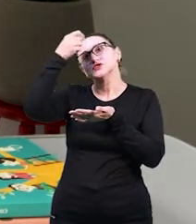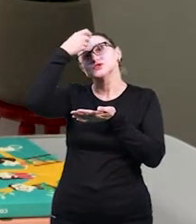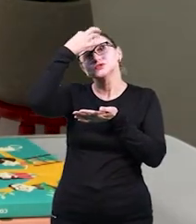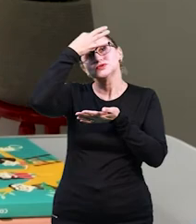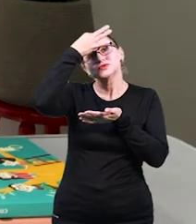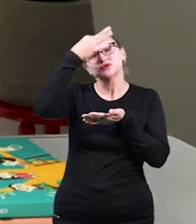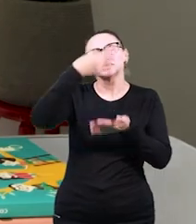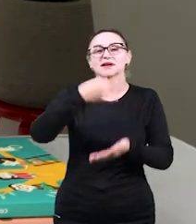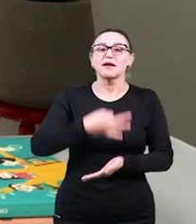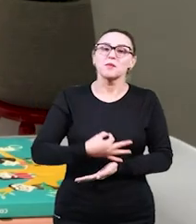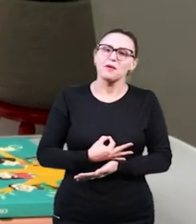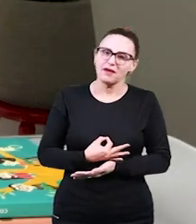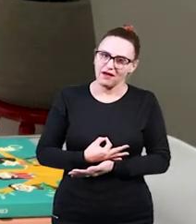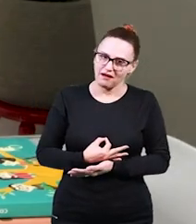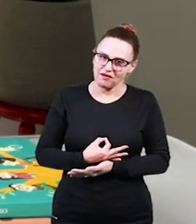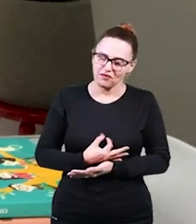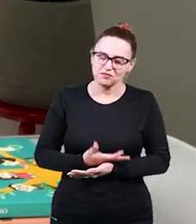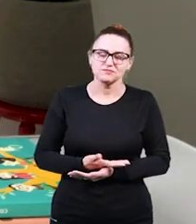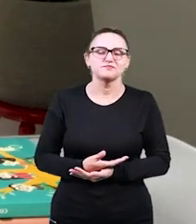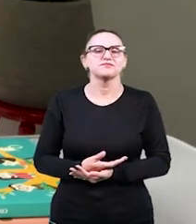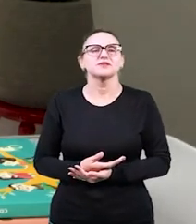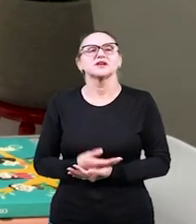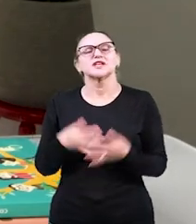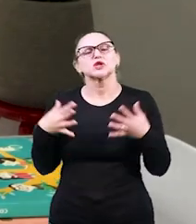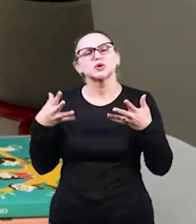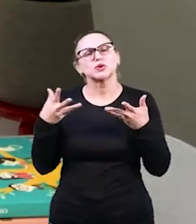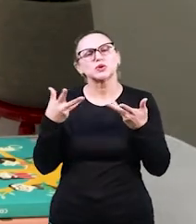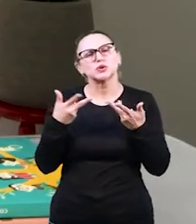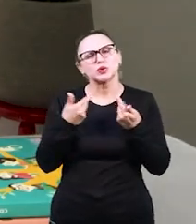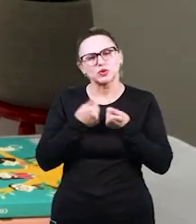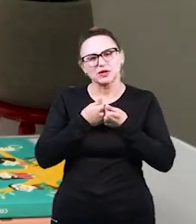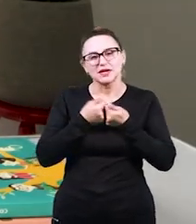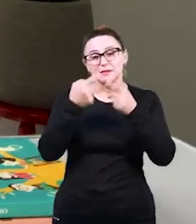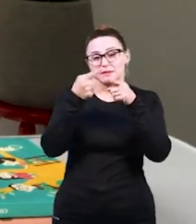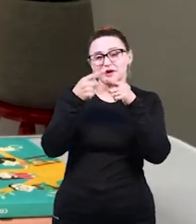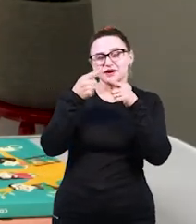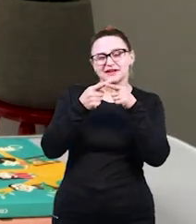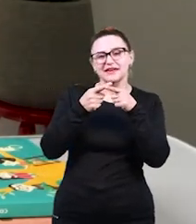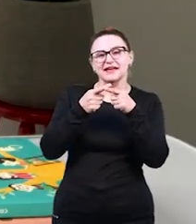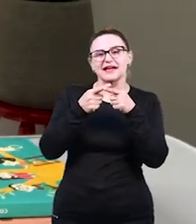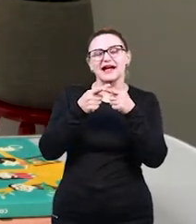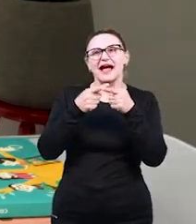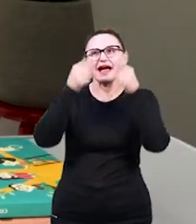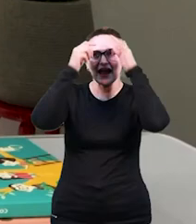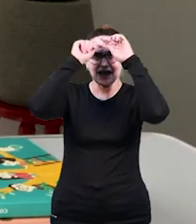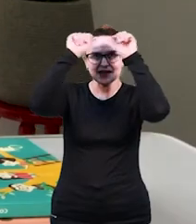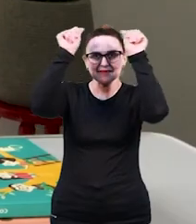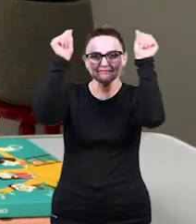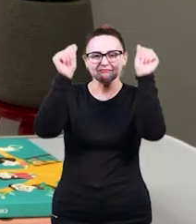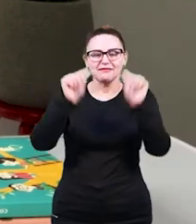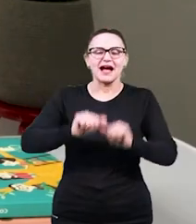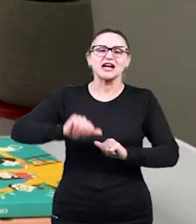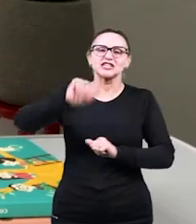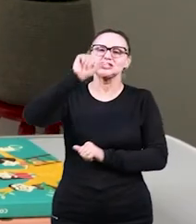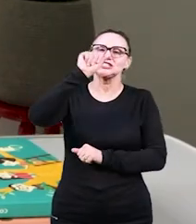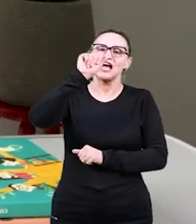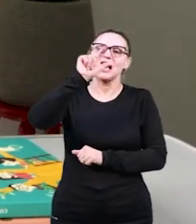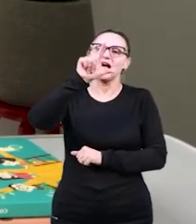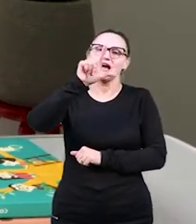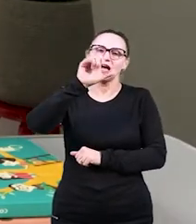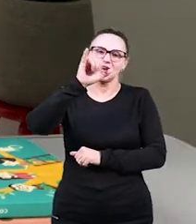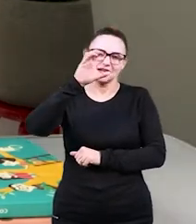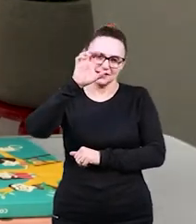moral, tudo isso vai estar suspenso, né? A própria imagem da Alice caindo nesse buraco, né? Ficando suspensa